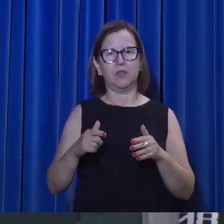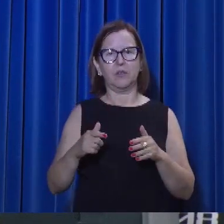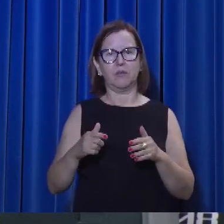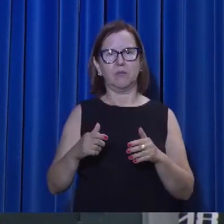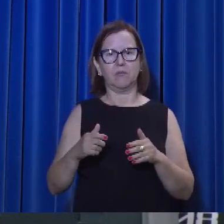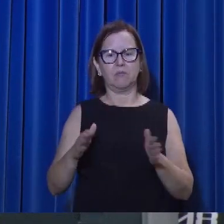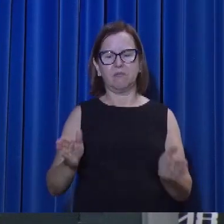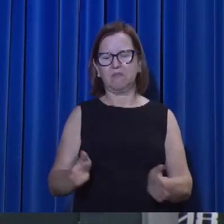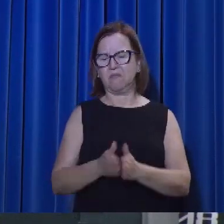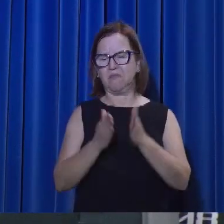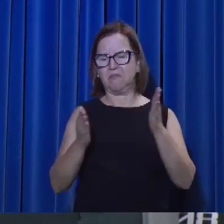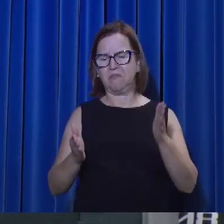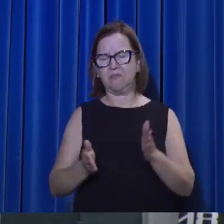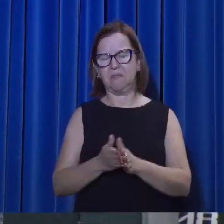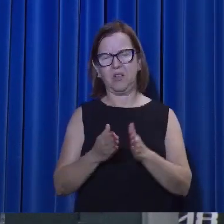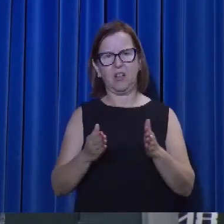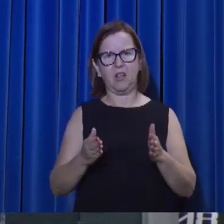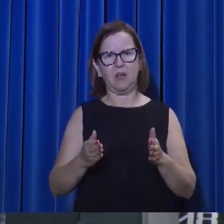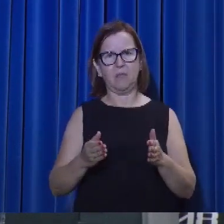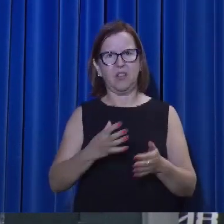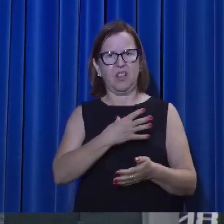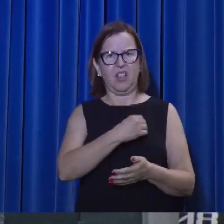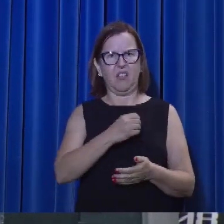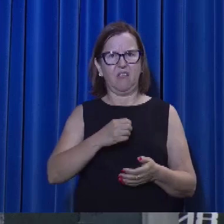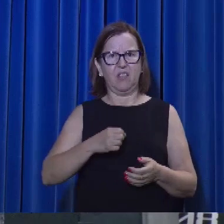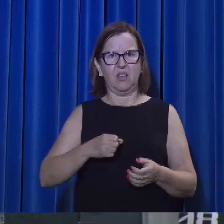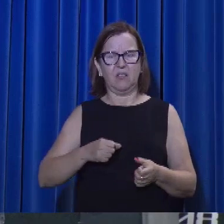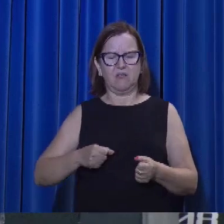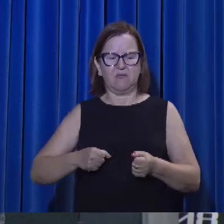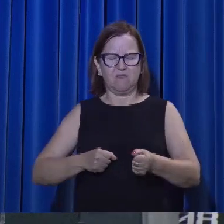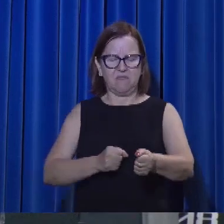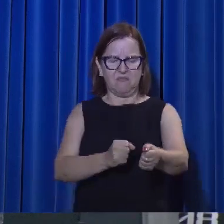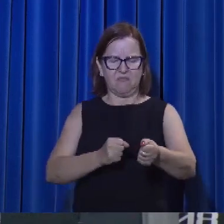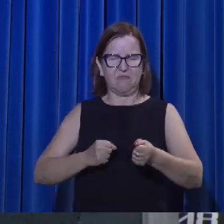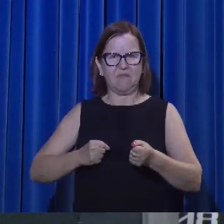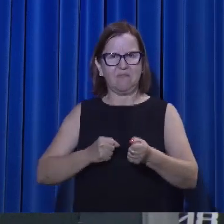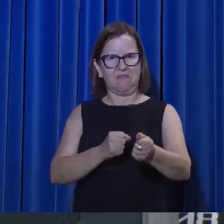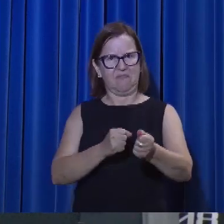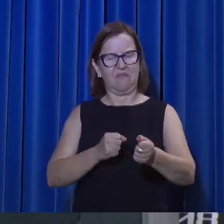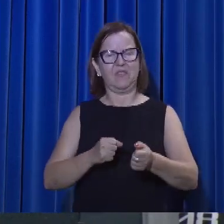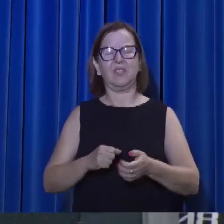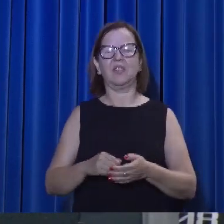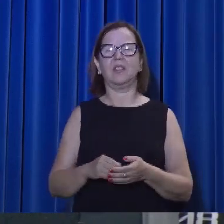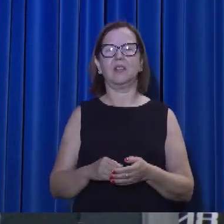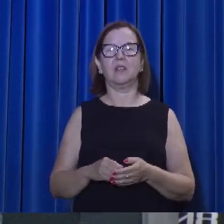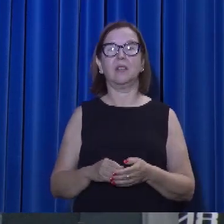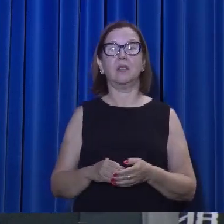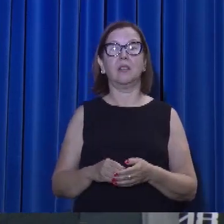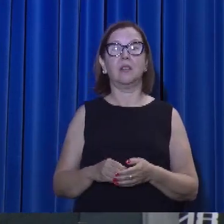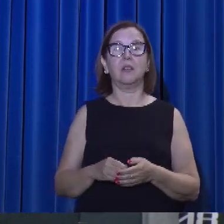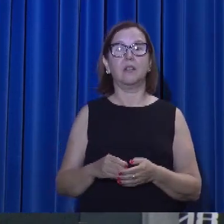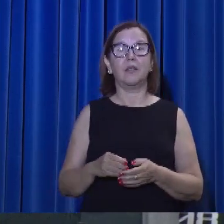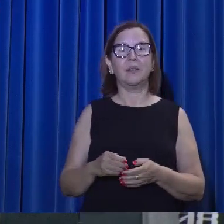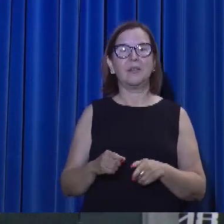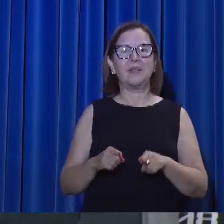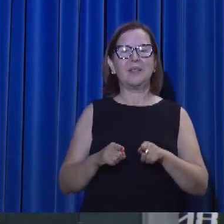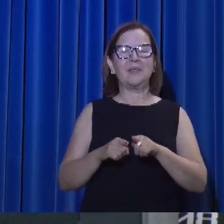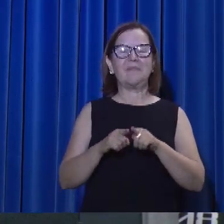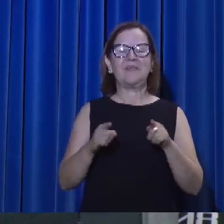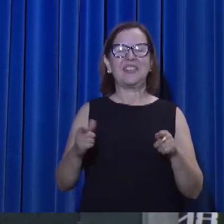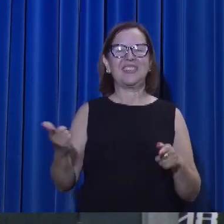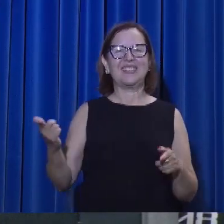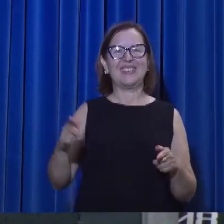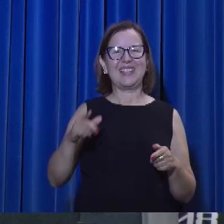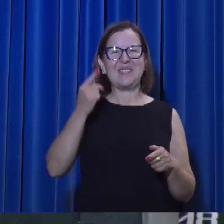nascido em Nazaré, uma cidade desprezível. E ele não veio para dar todas essas coisas, mas ele veio para salvar o povo dos